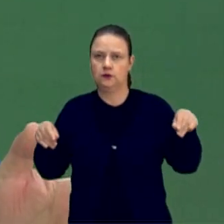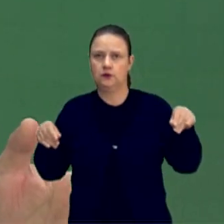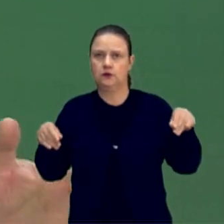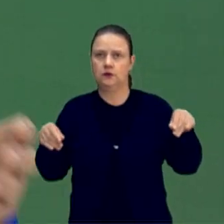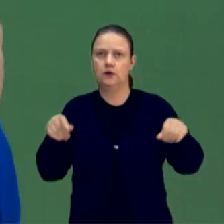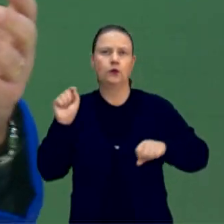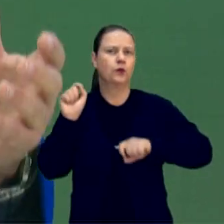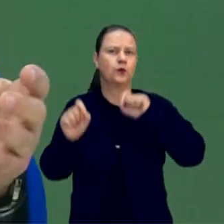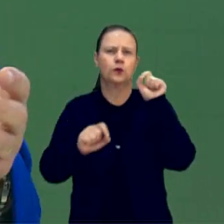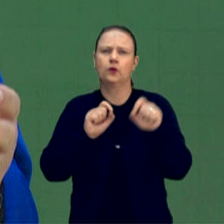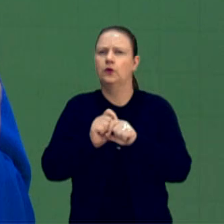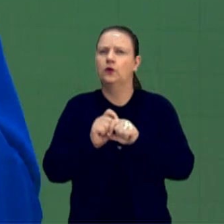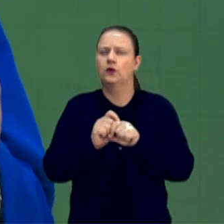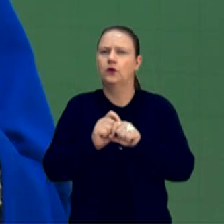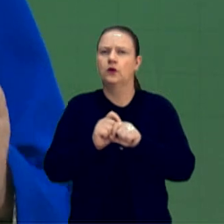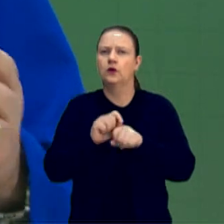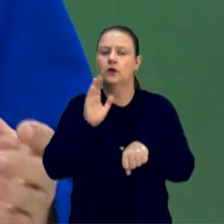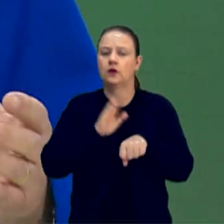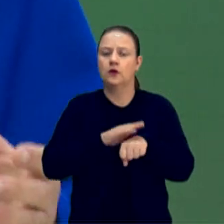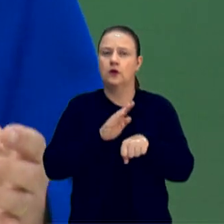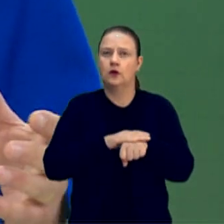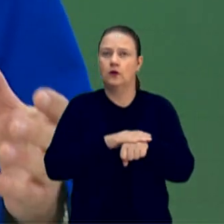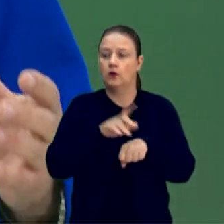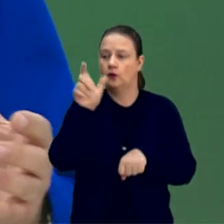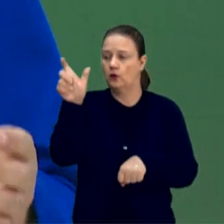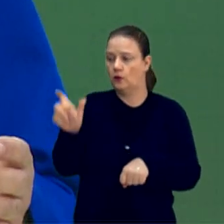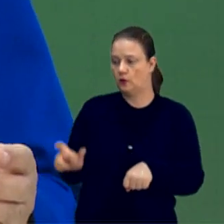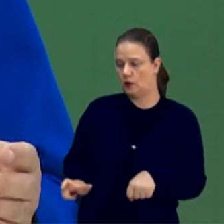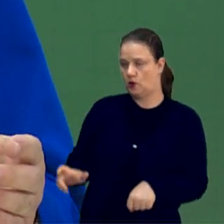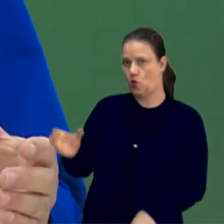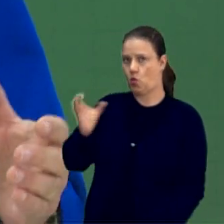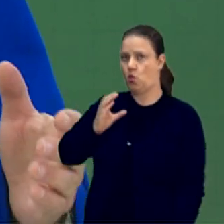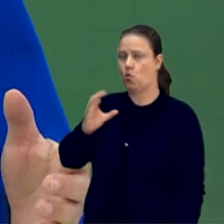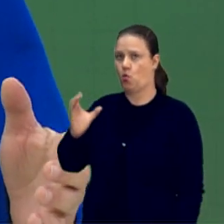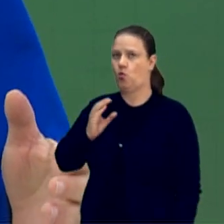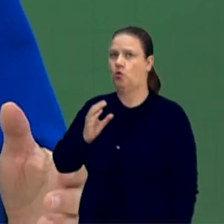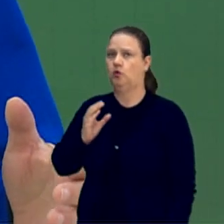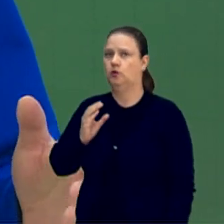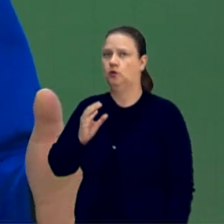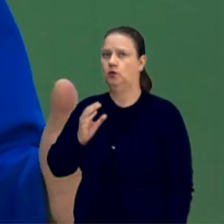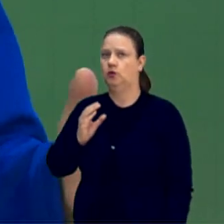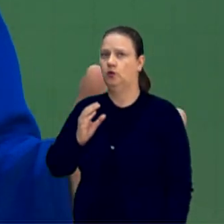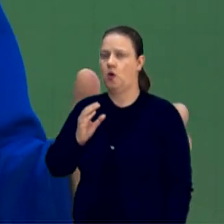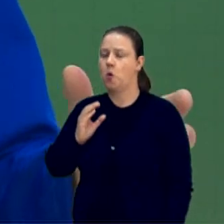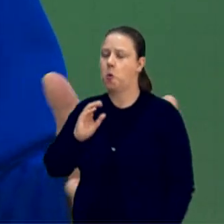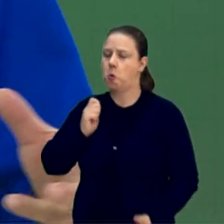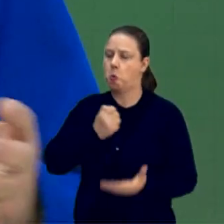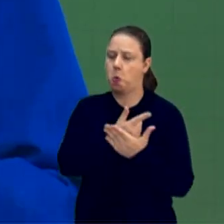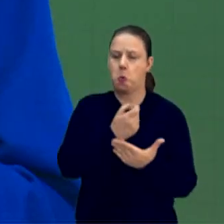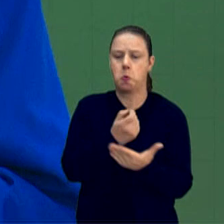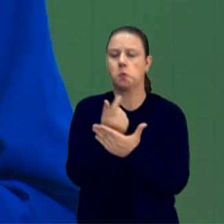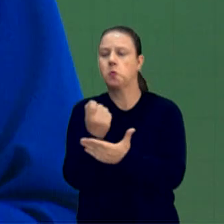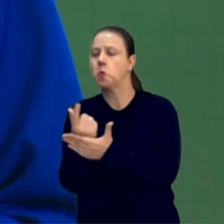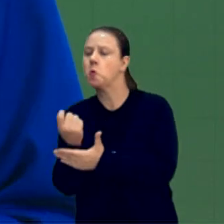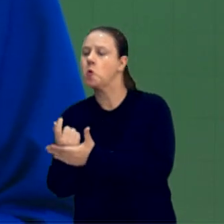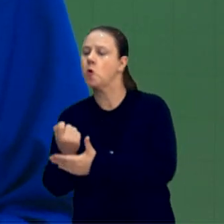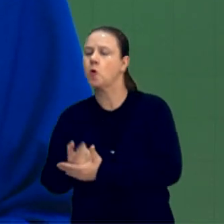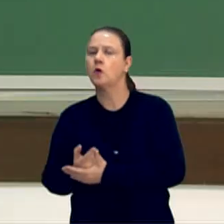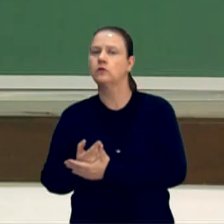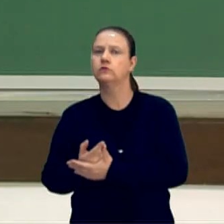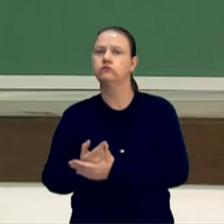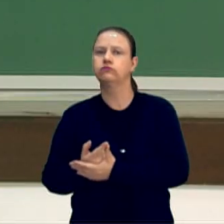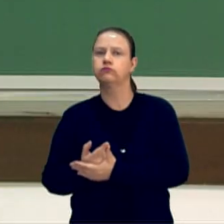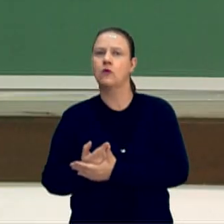concentrada e que, consequentemente, na mão desses latifundiários, que são os grandes proprietários dessas terras, e a renda passou a ser